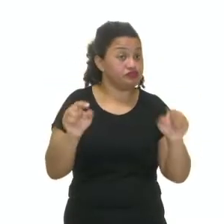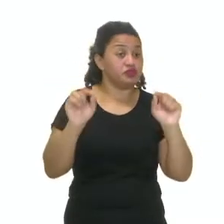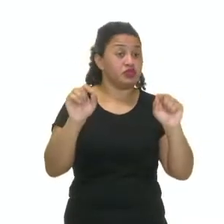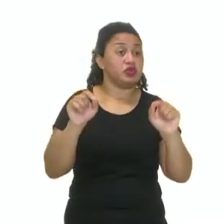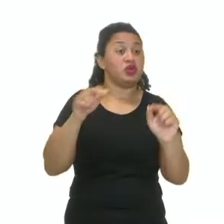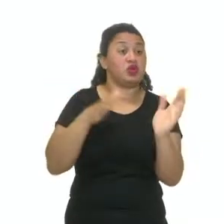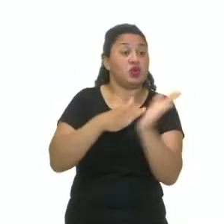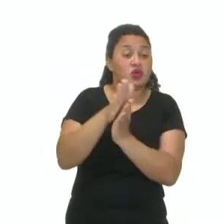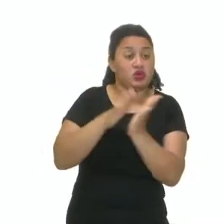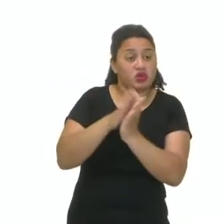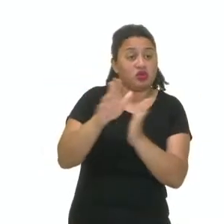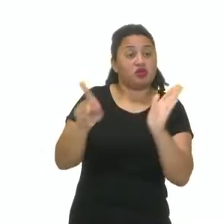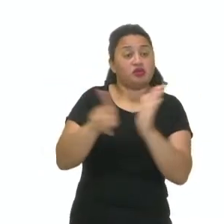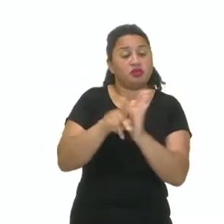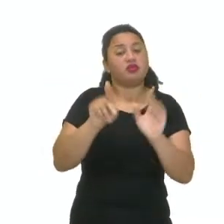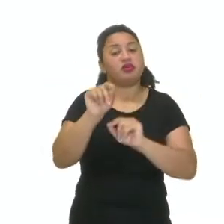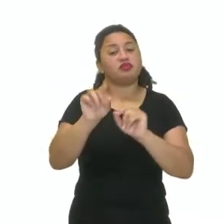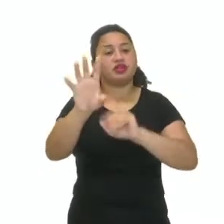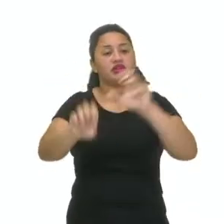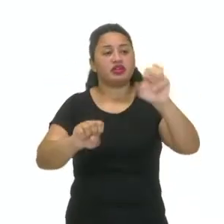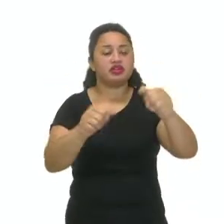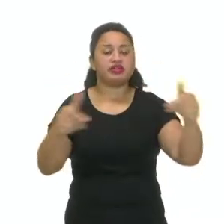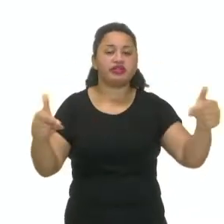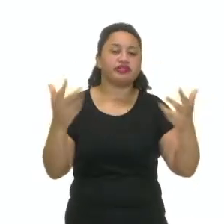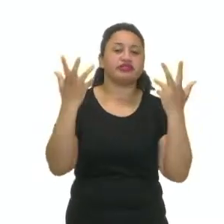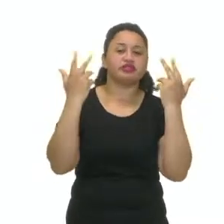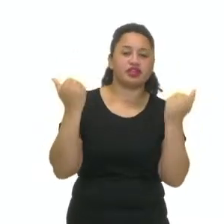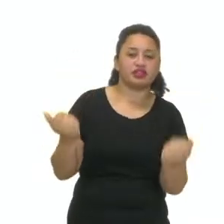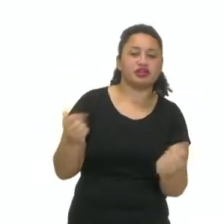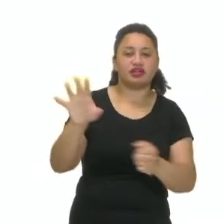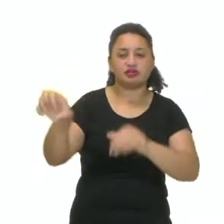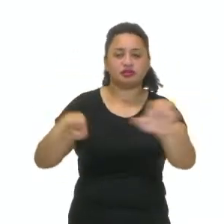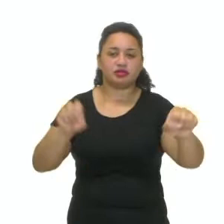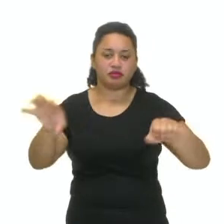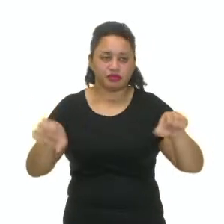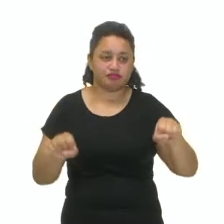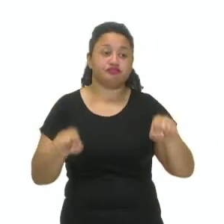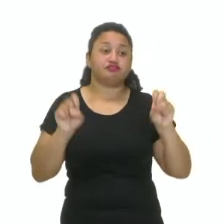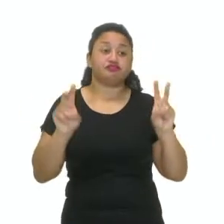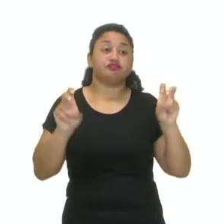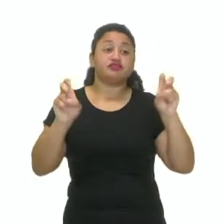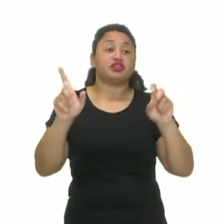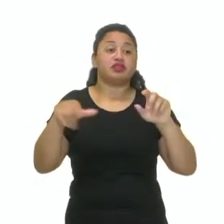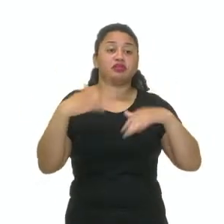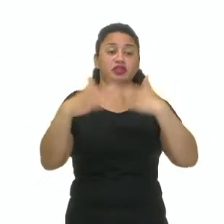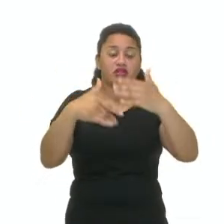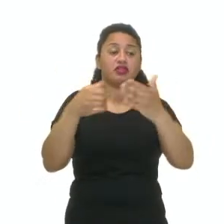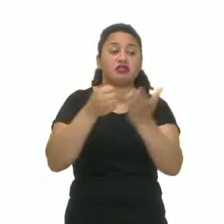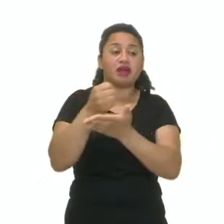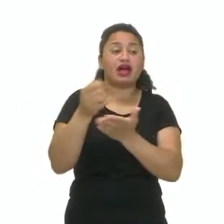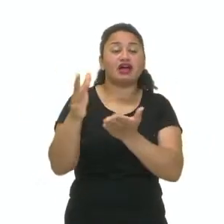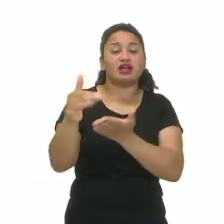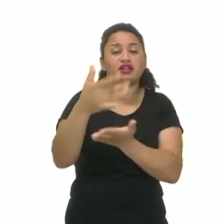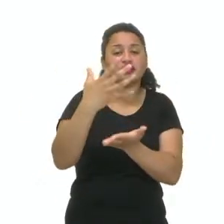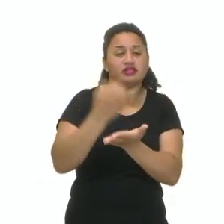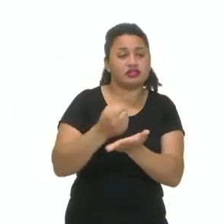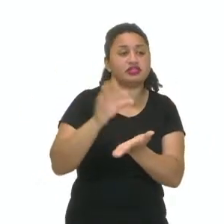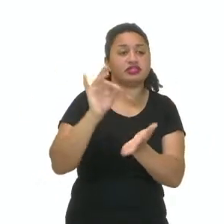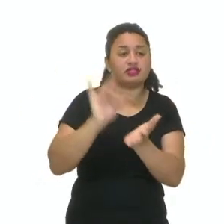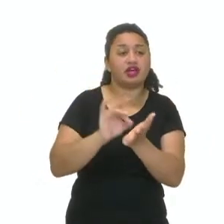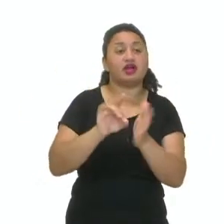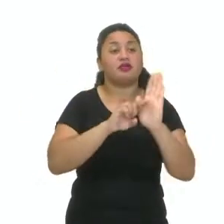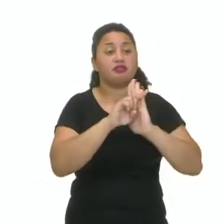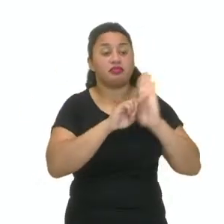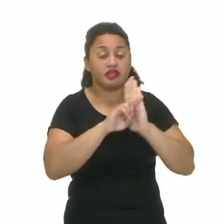consumo relacionado à exploração dos recursos naturais. O tema é desenvolvido com base em dados concretos, pesquisados